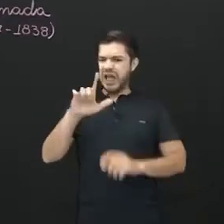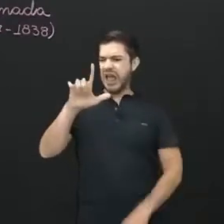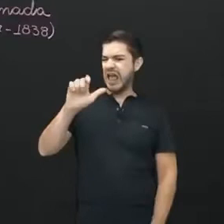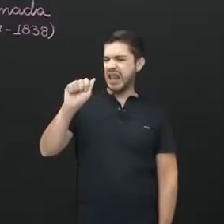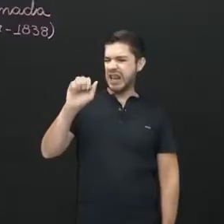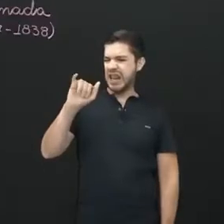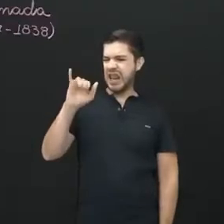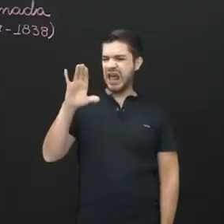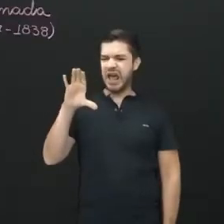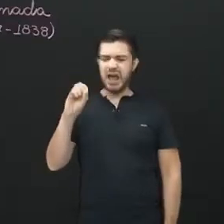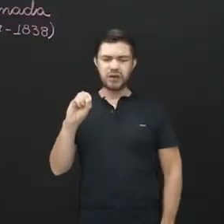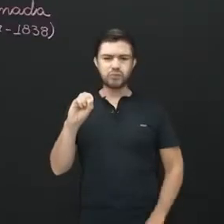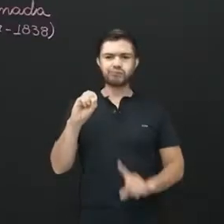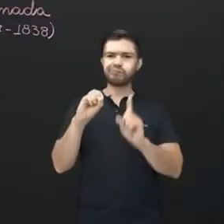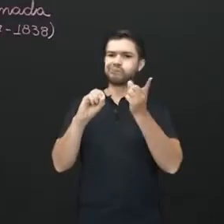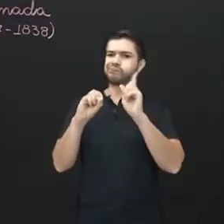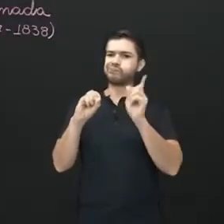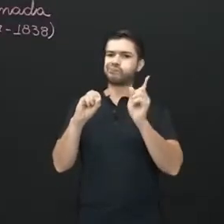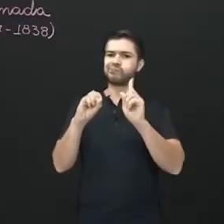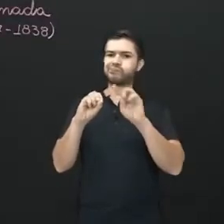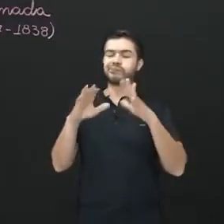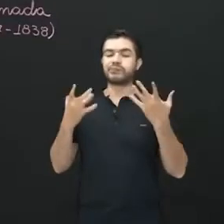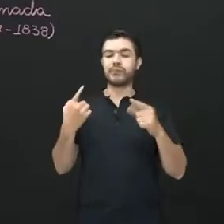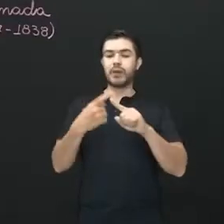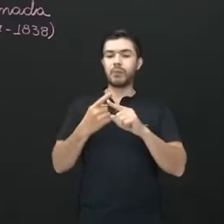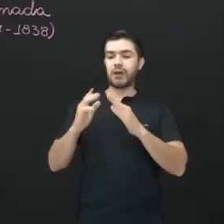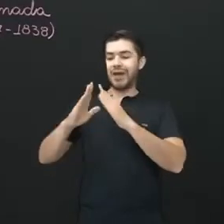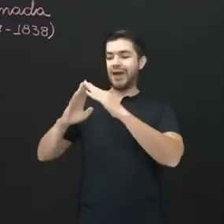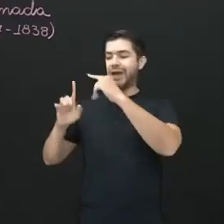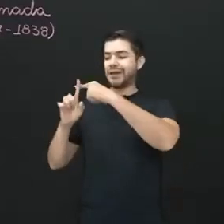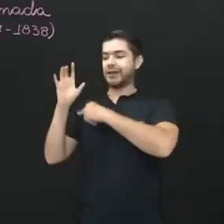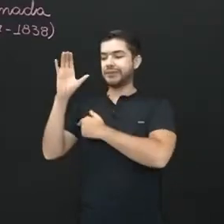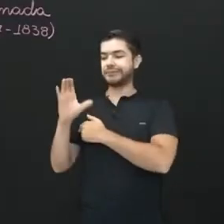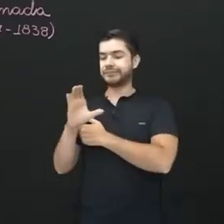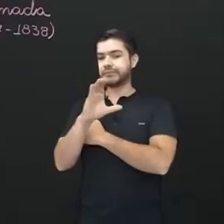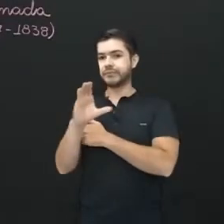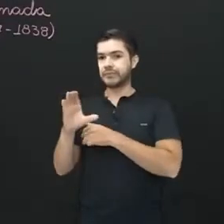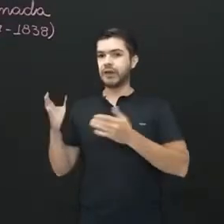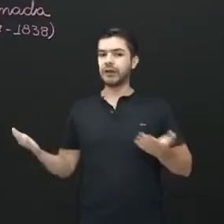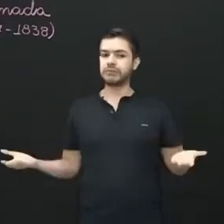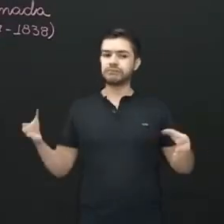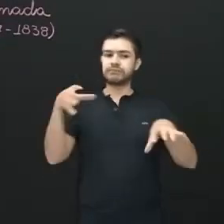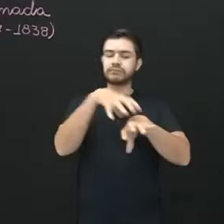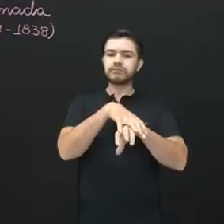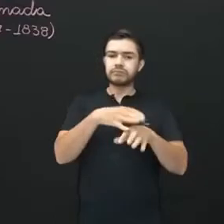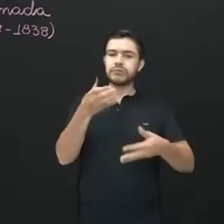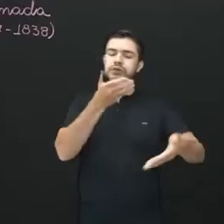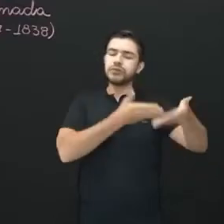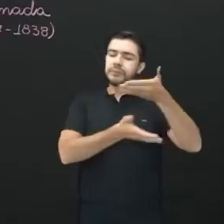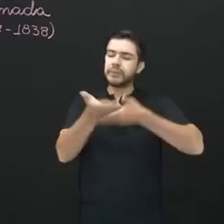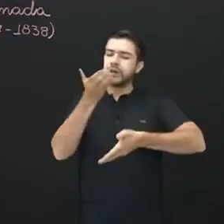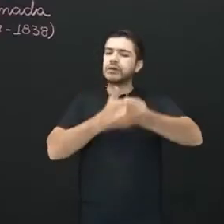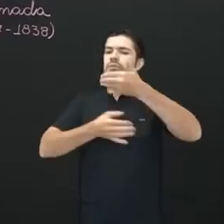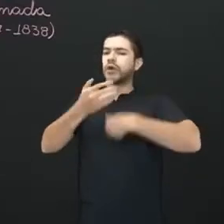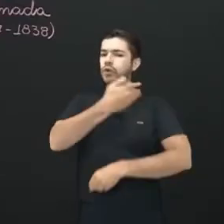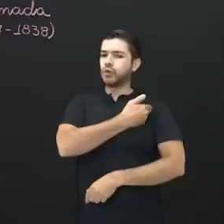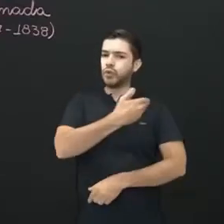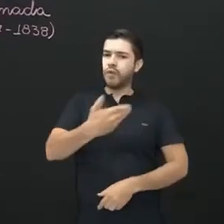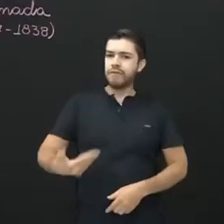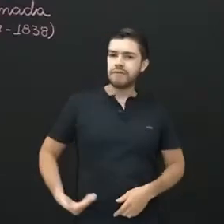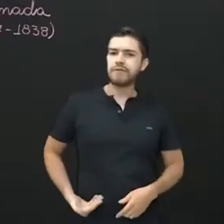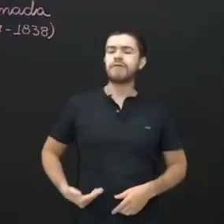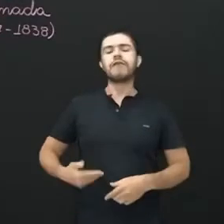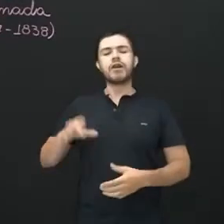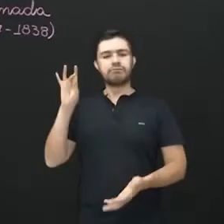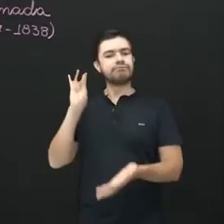gente chama. No período do Império, a Igreja Católica fazia parte do governo brasileiro.